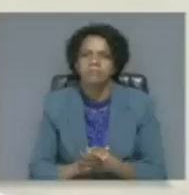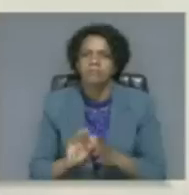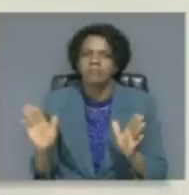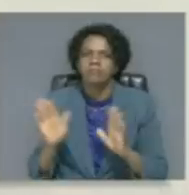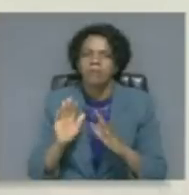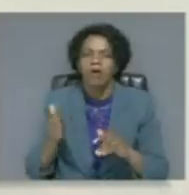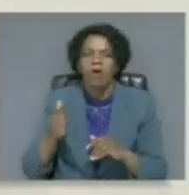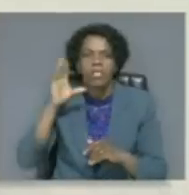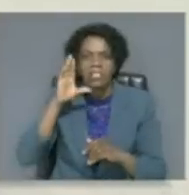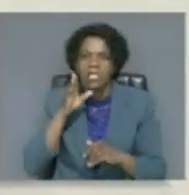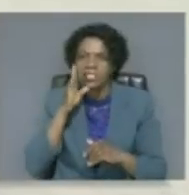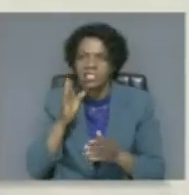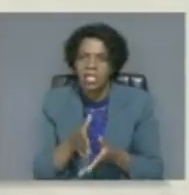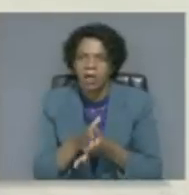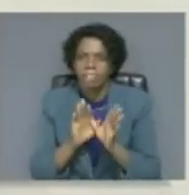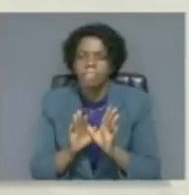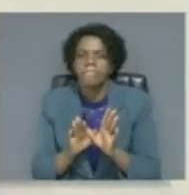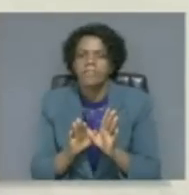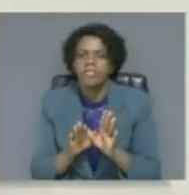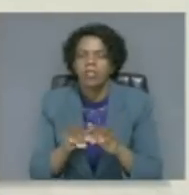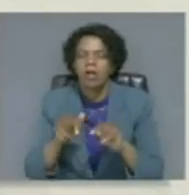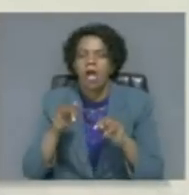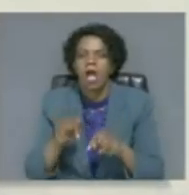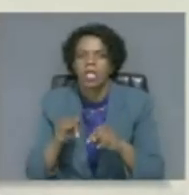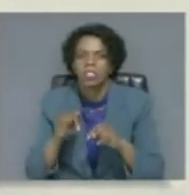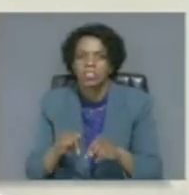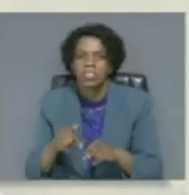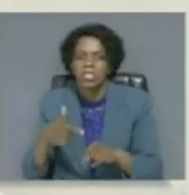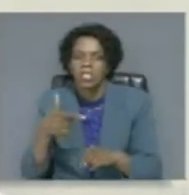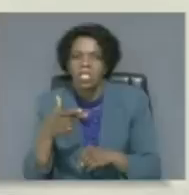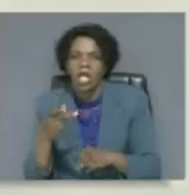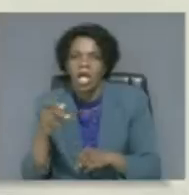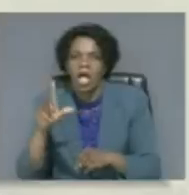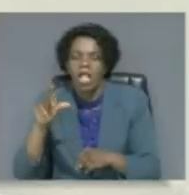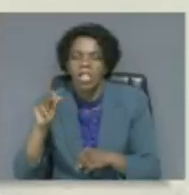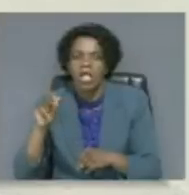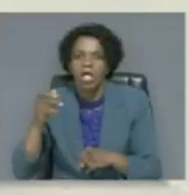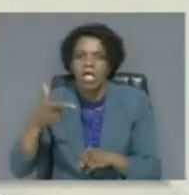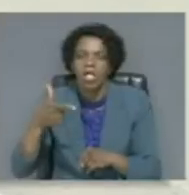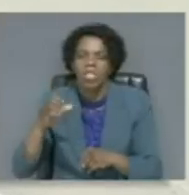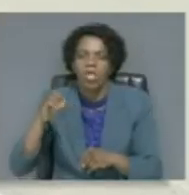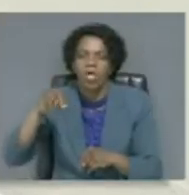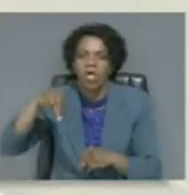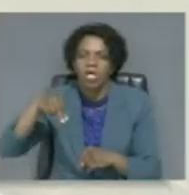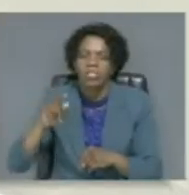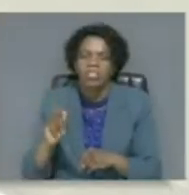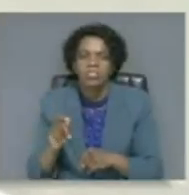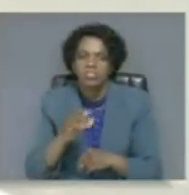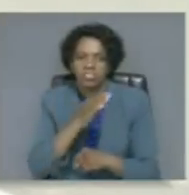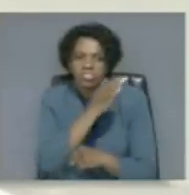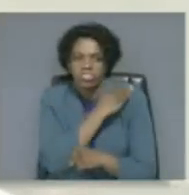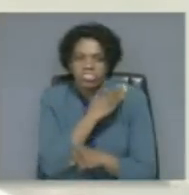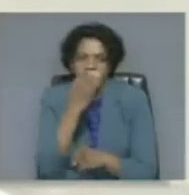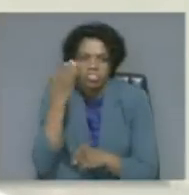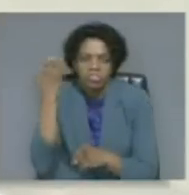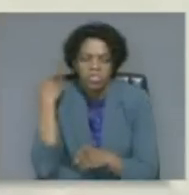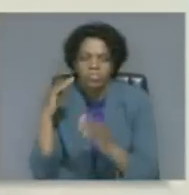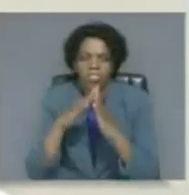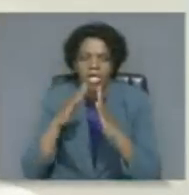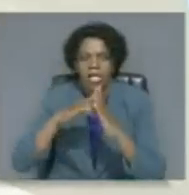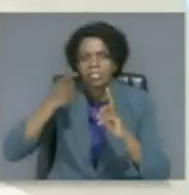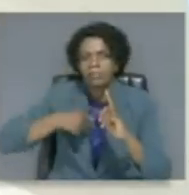Boa tarde. Foi inaugurado recentemente o nó de Talatona pelo ministro de Estado e chefe da Casa Civil do Presidente da República,